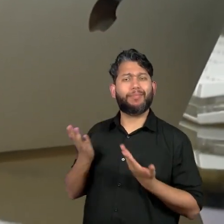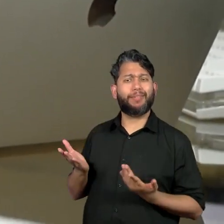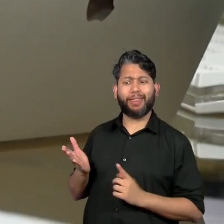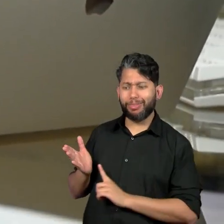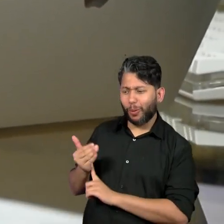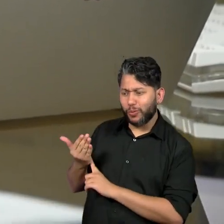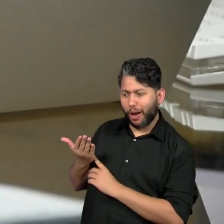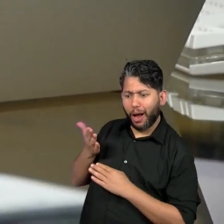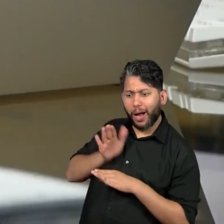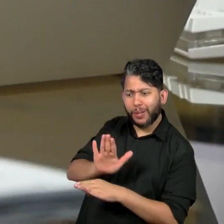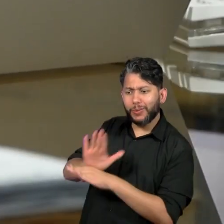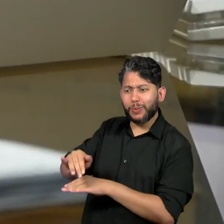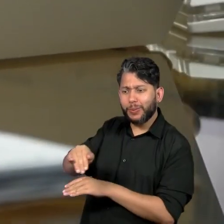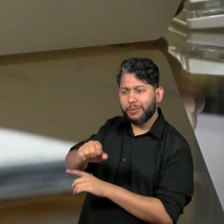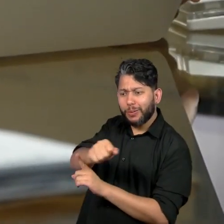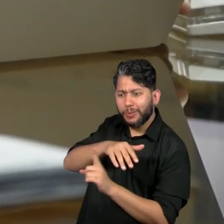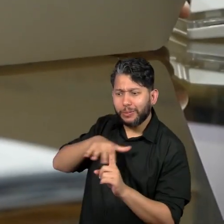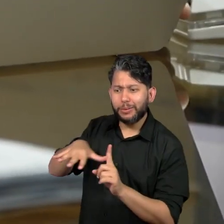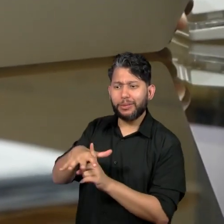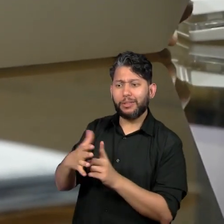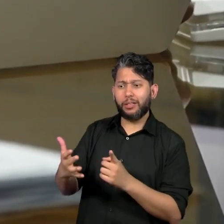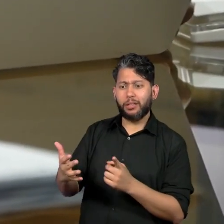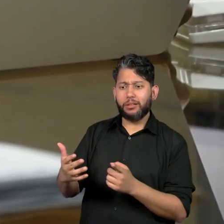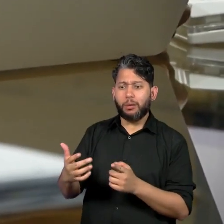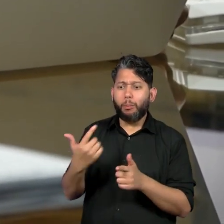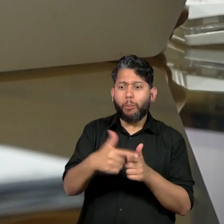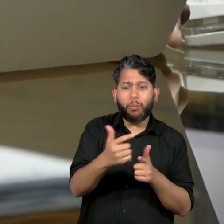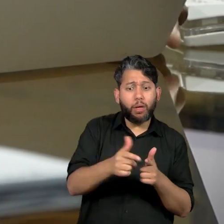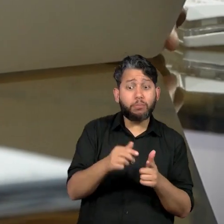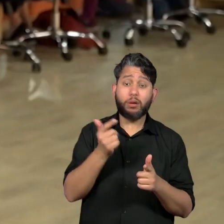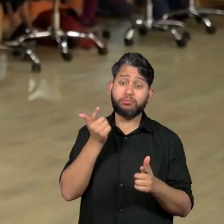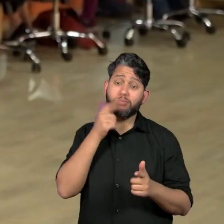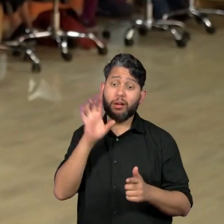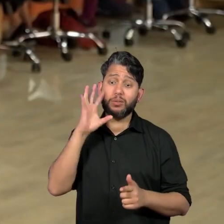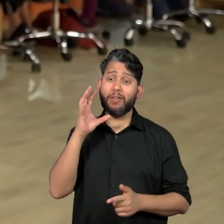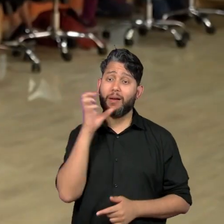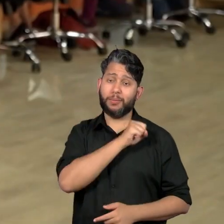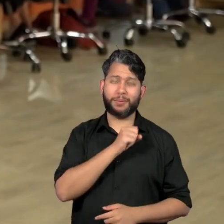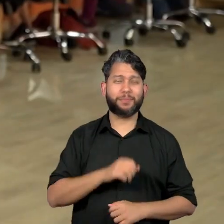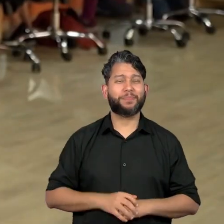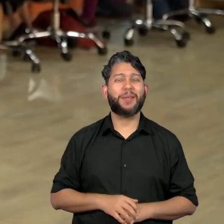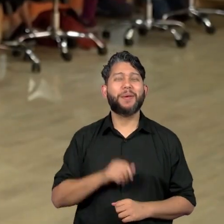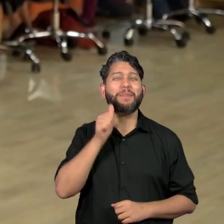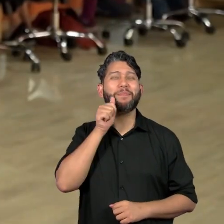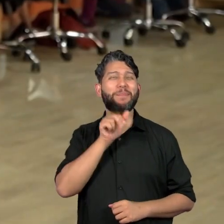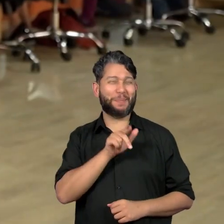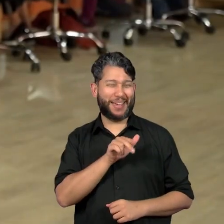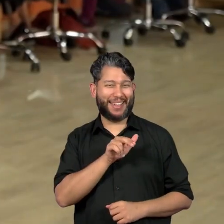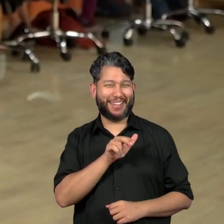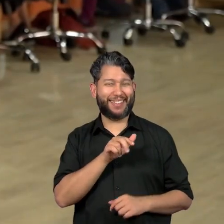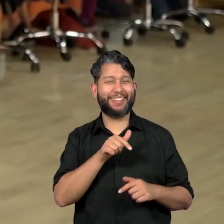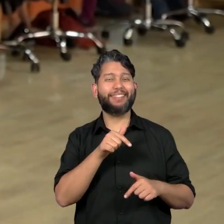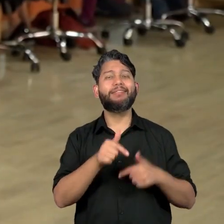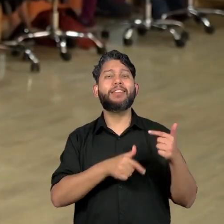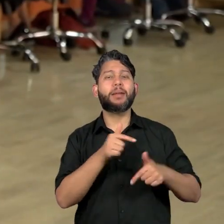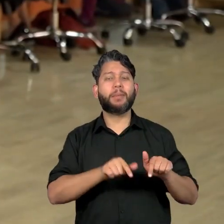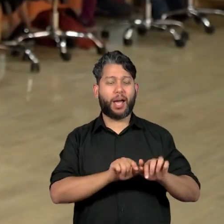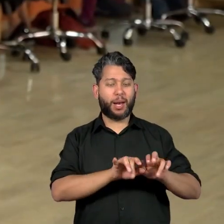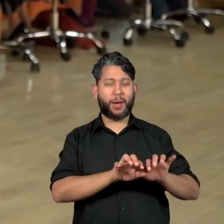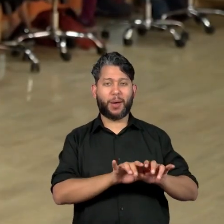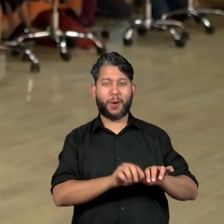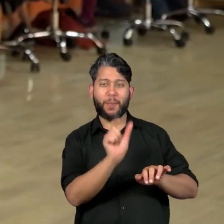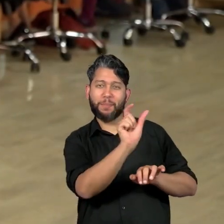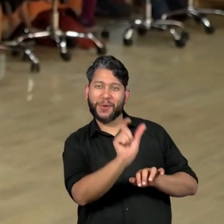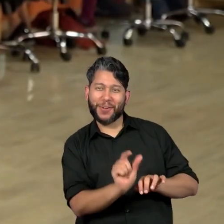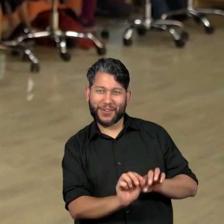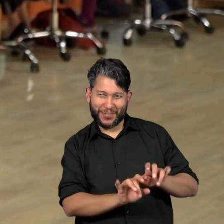poderia encurtar várias distâncias. A minha irmã, ela é programadora e eu trabalhava